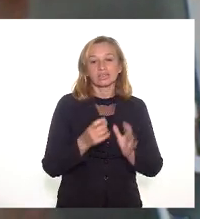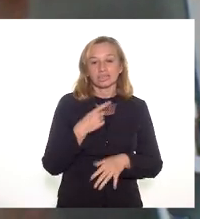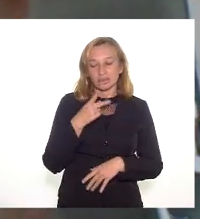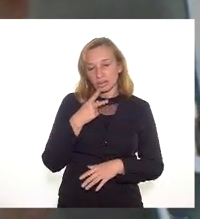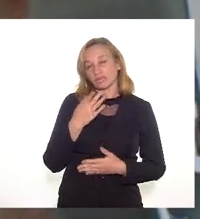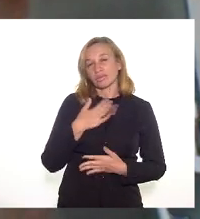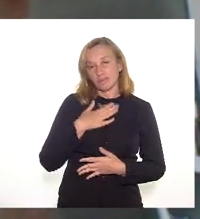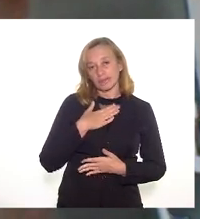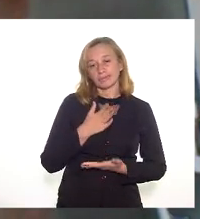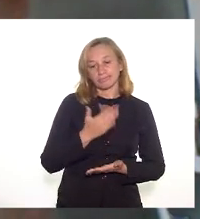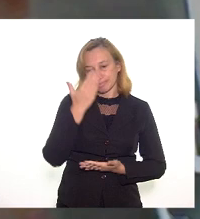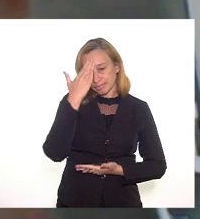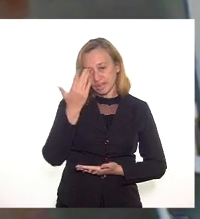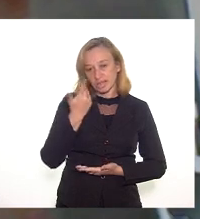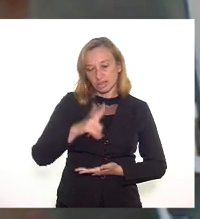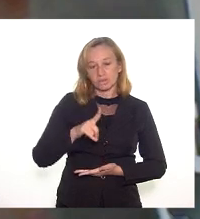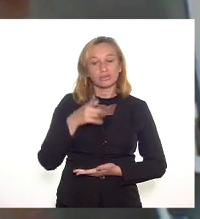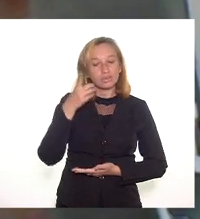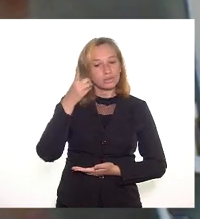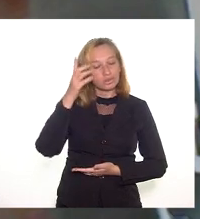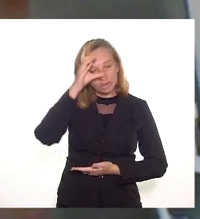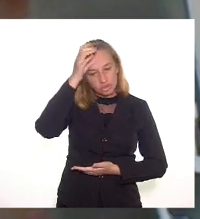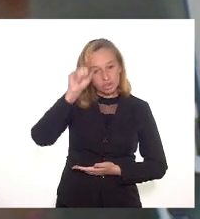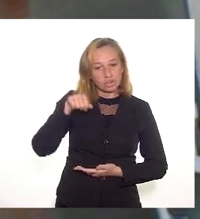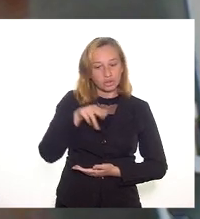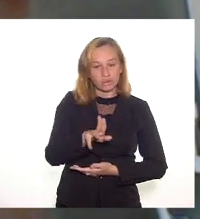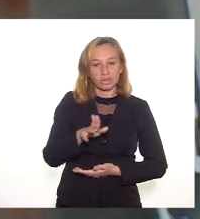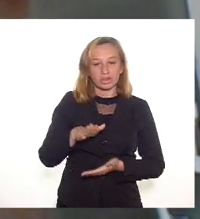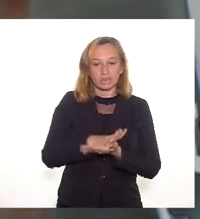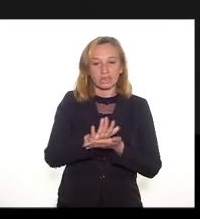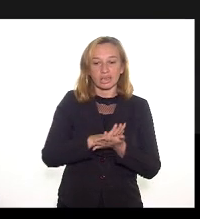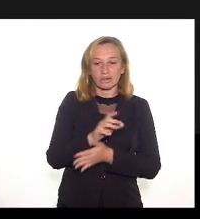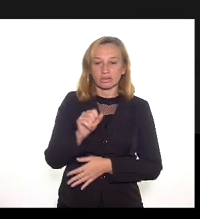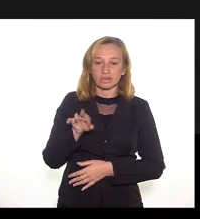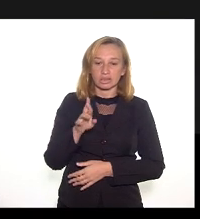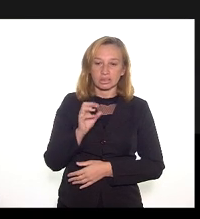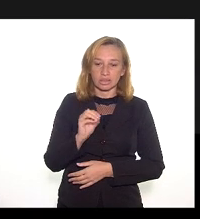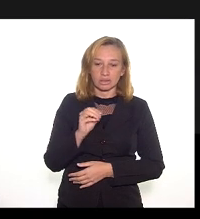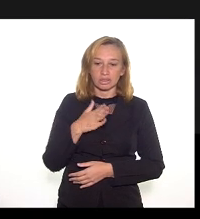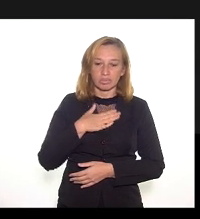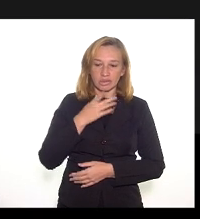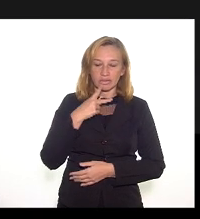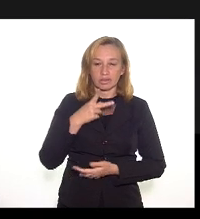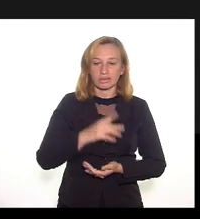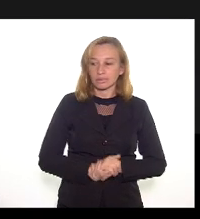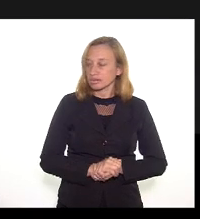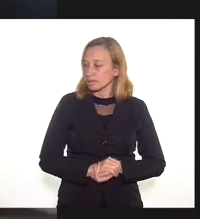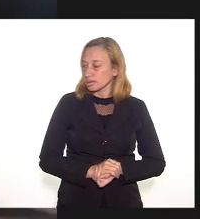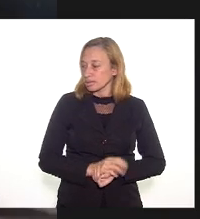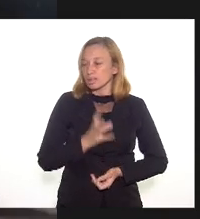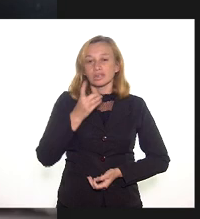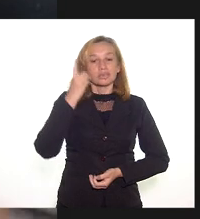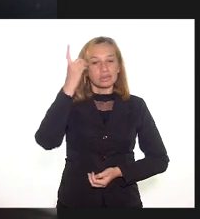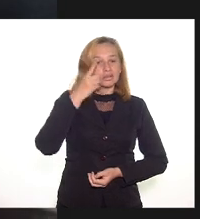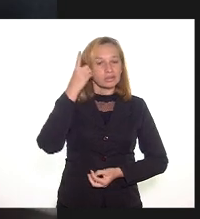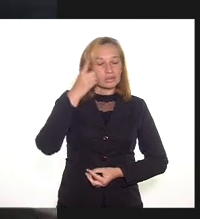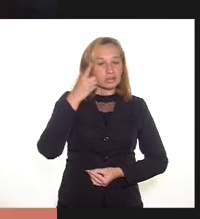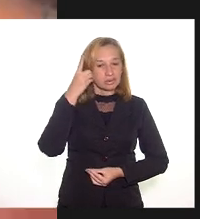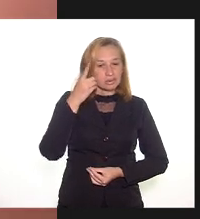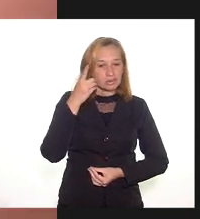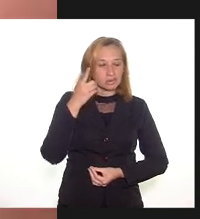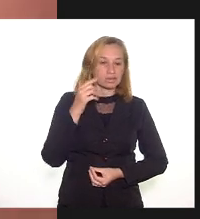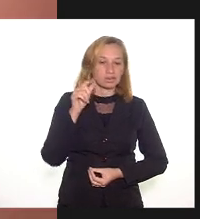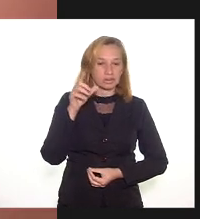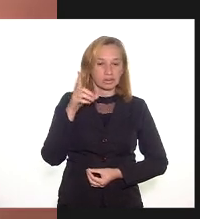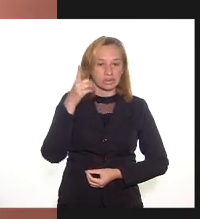considerações. Obrigada mais uma vez, Sérgio. Não tem nada contra você, viu, Sérgio Fernandes? É a minha posição. Deputada Lucinha, sem problema nenhum, Sérgio,